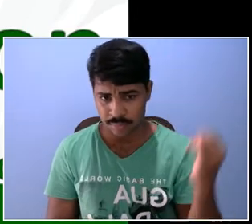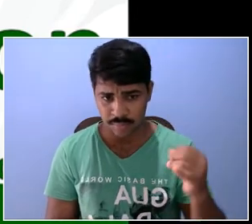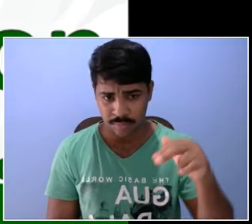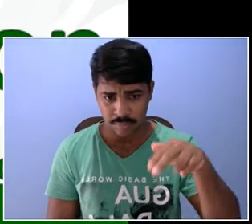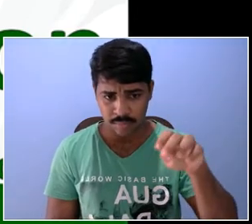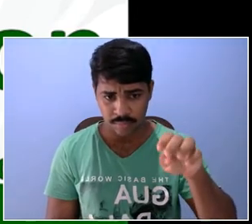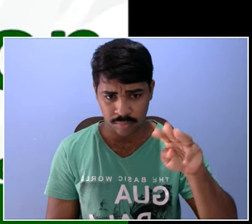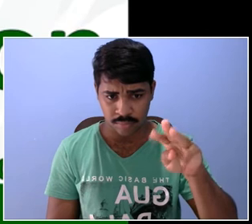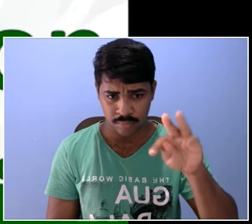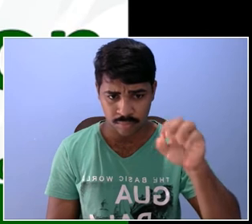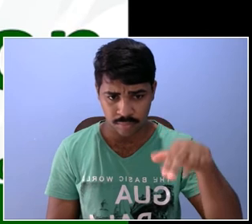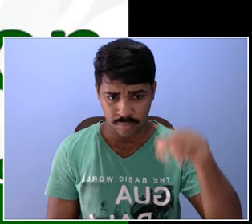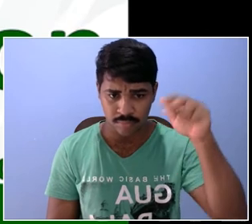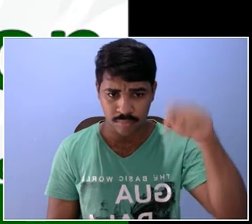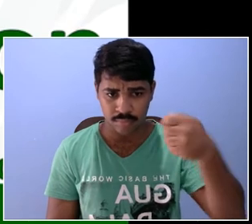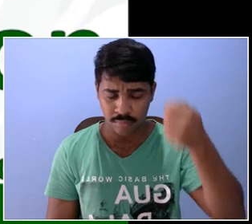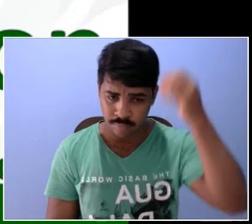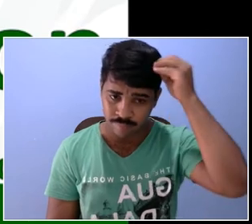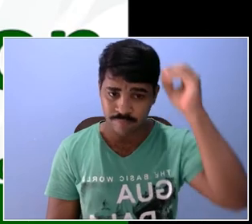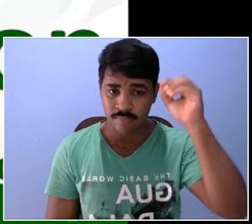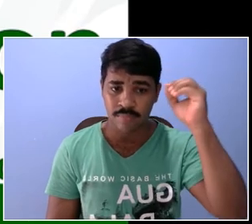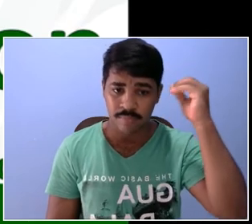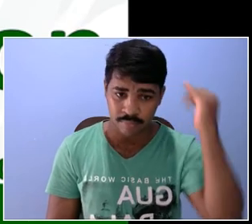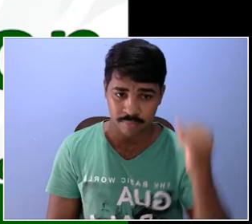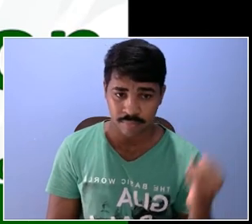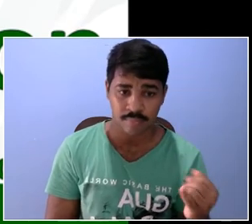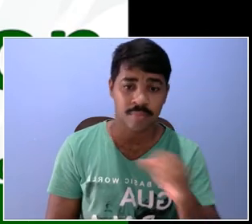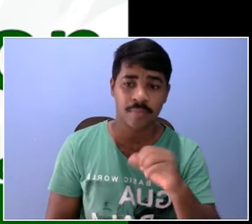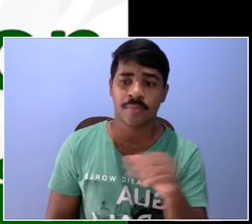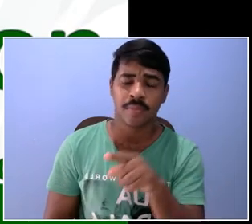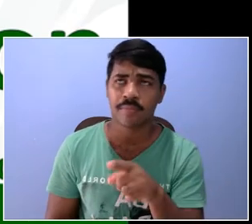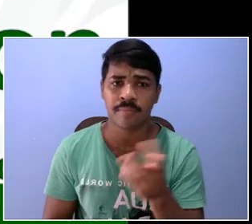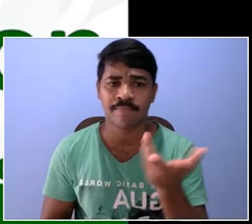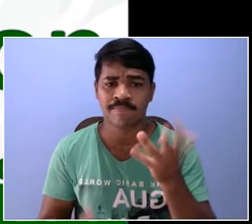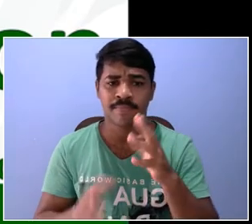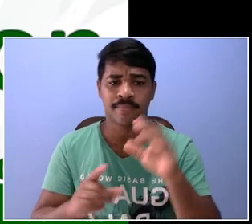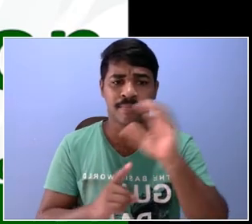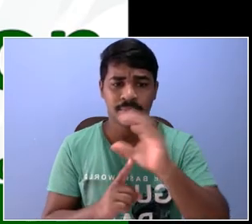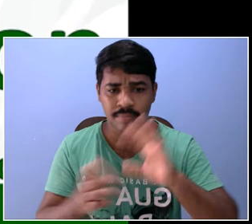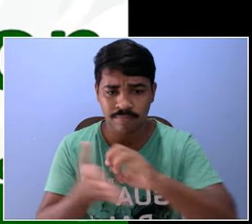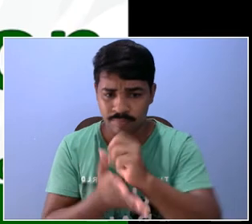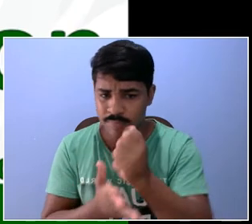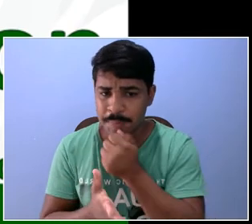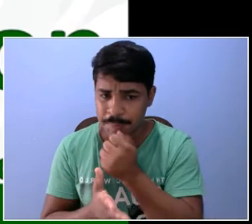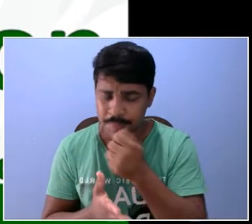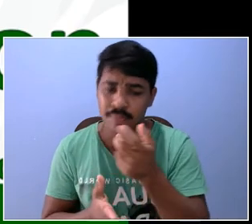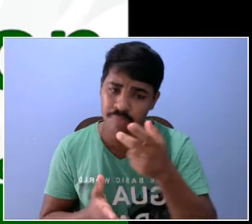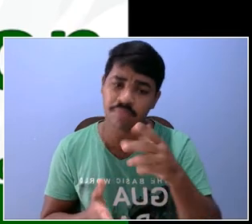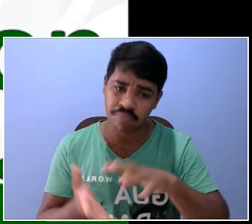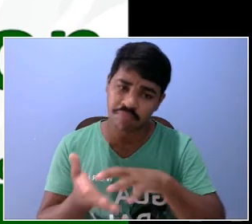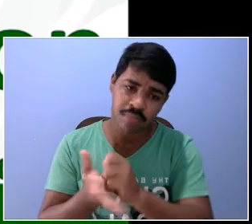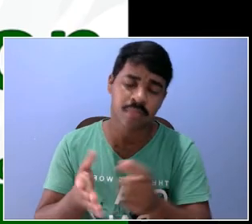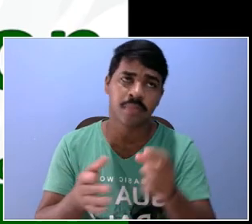não é inscrito no canal, que venha se inscrever. Você que já é inscrito, eu peço para que dê o seu like,